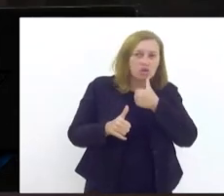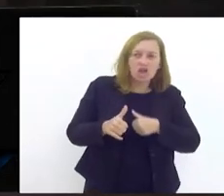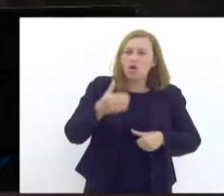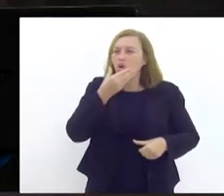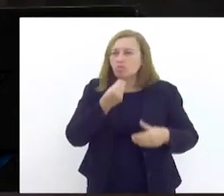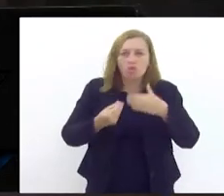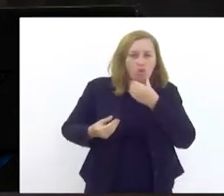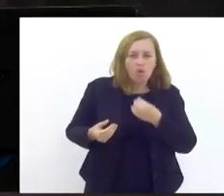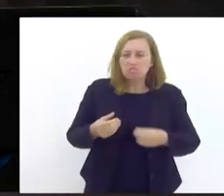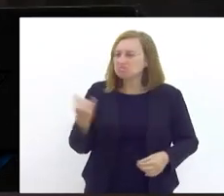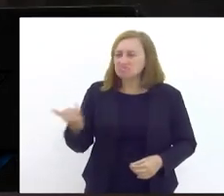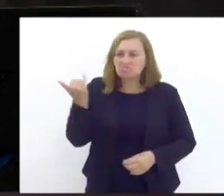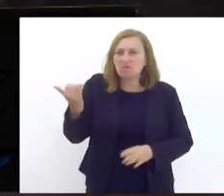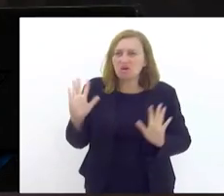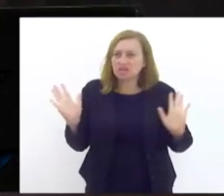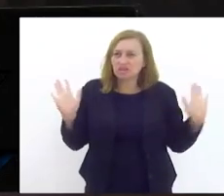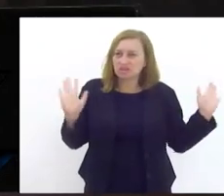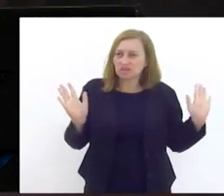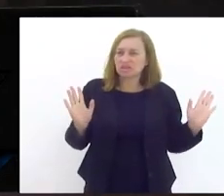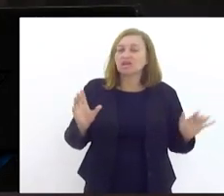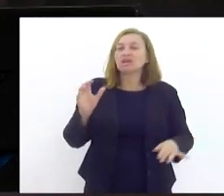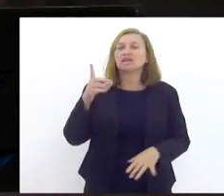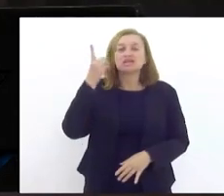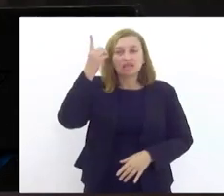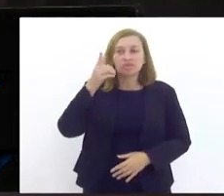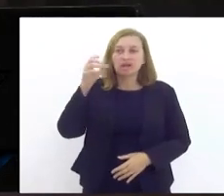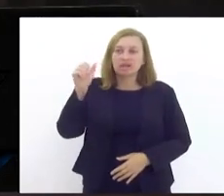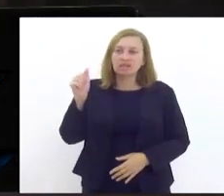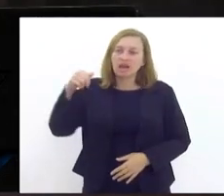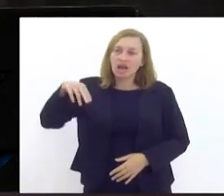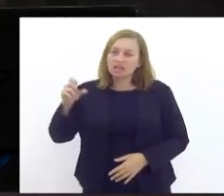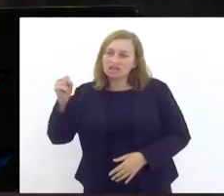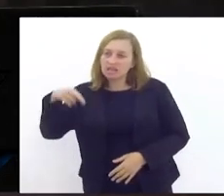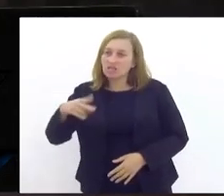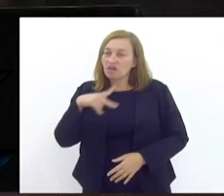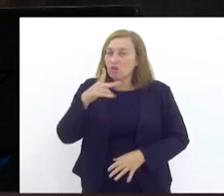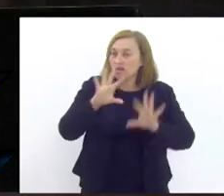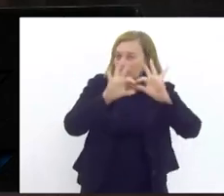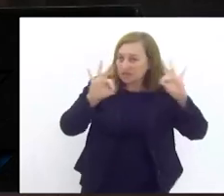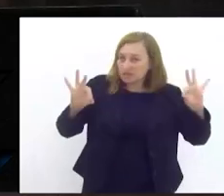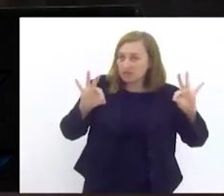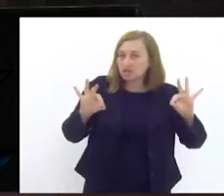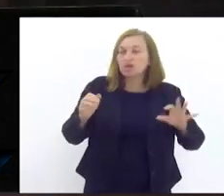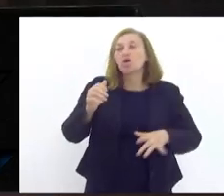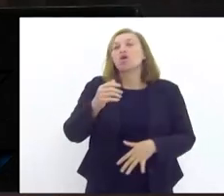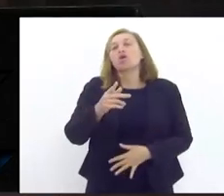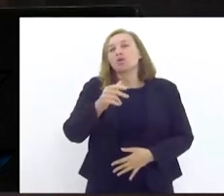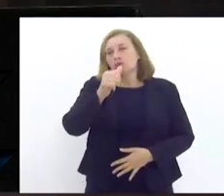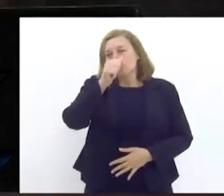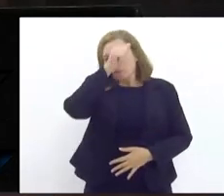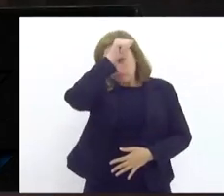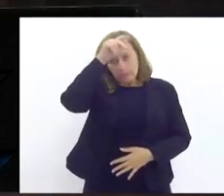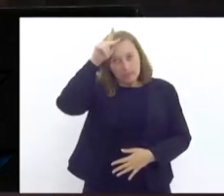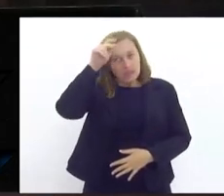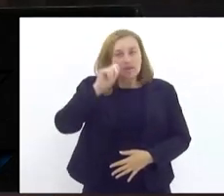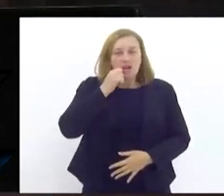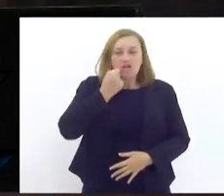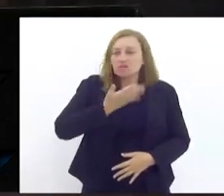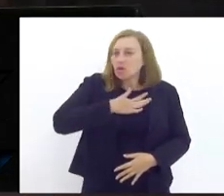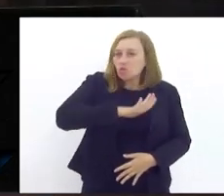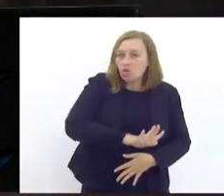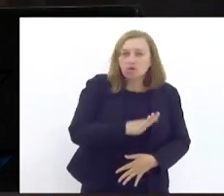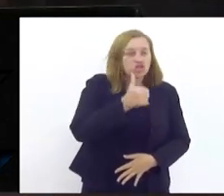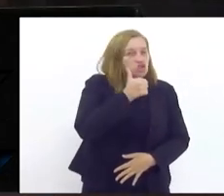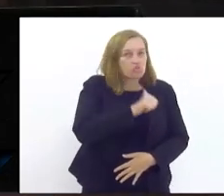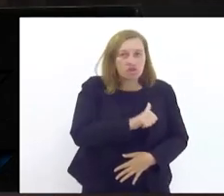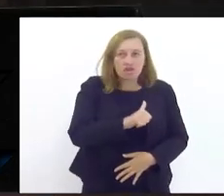Não fez nenhuma menção a Esse aspecto Ele simplesmente falou uma frase correta o prefeito não gosta de mulheres o